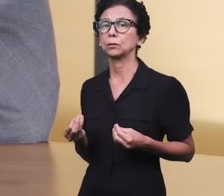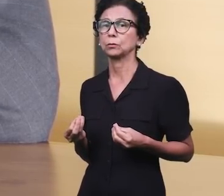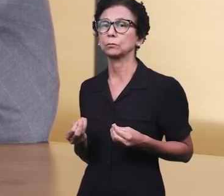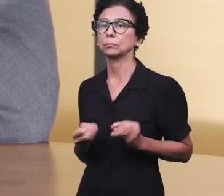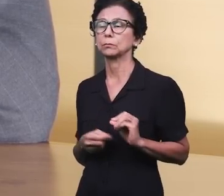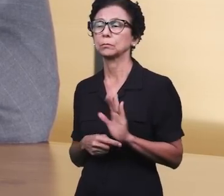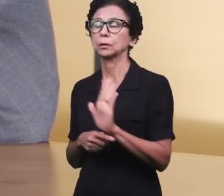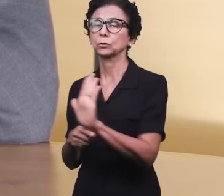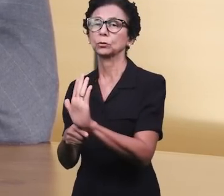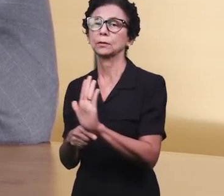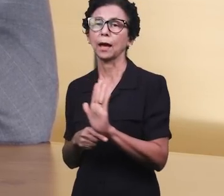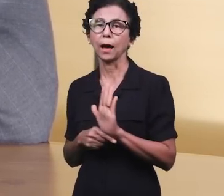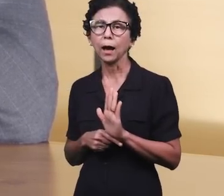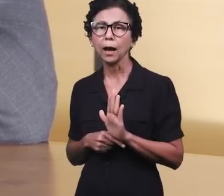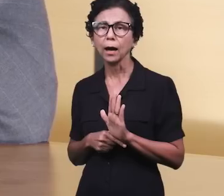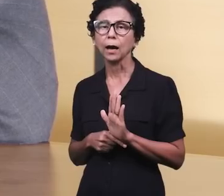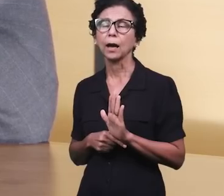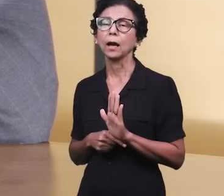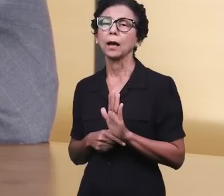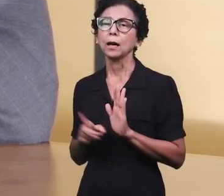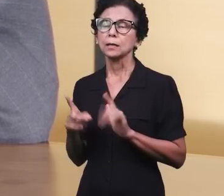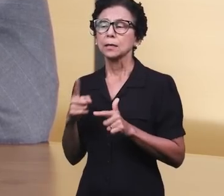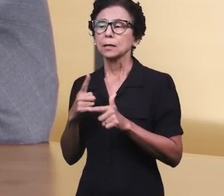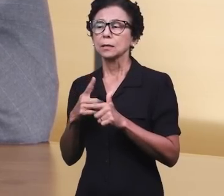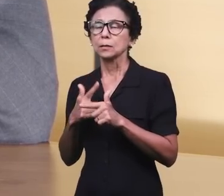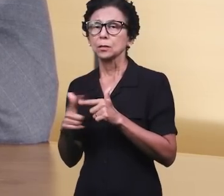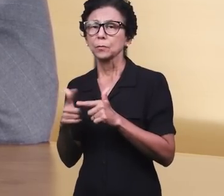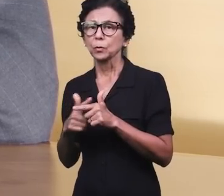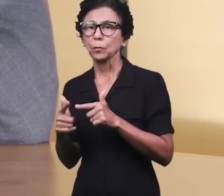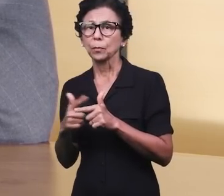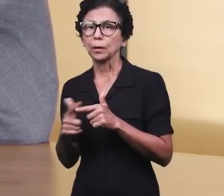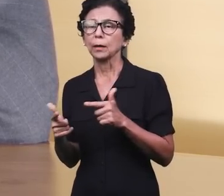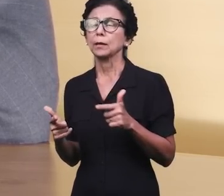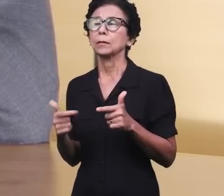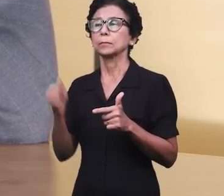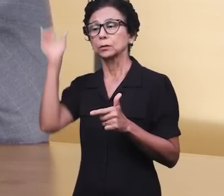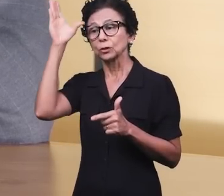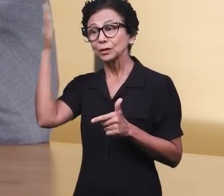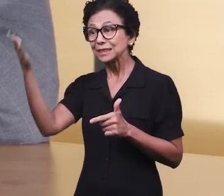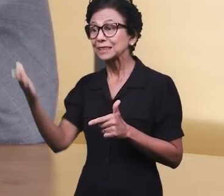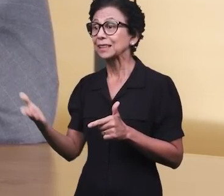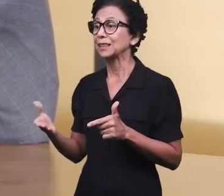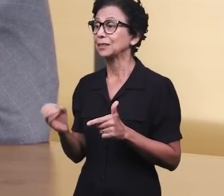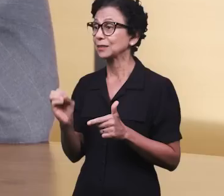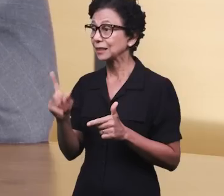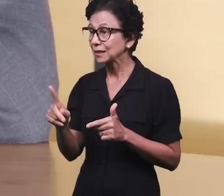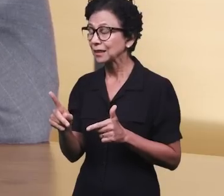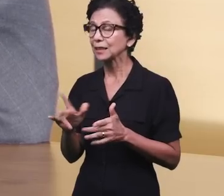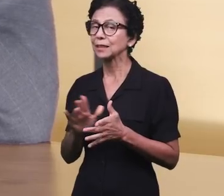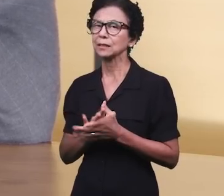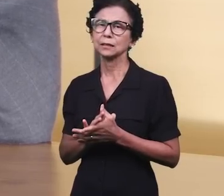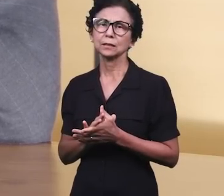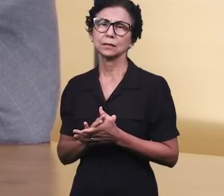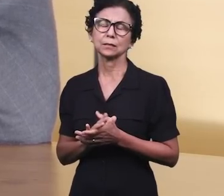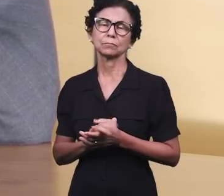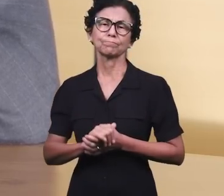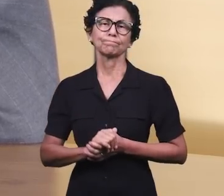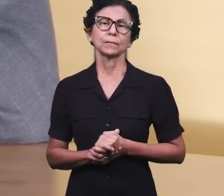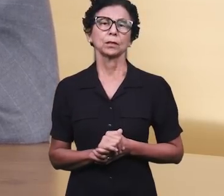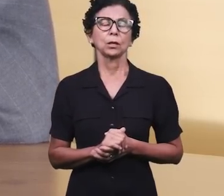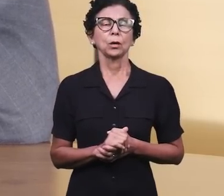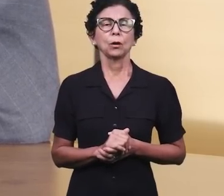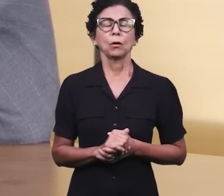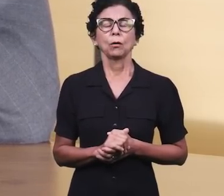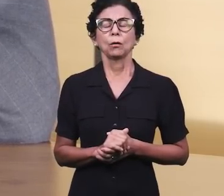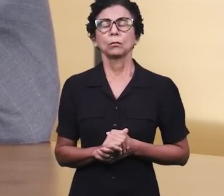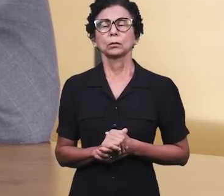filhos todas as condições, e é uma condição louvável, né, de dar aos filhos tudo que eles não tiveram, que todos nós fizemos